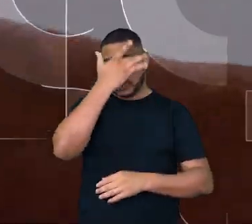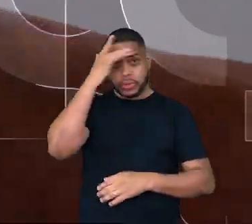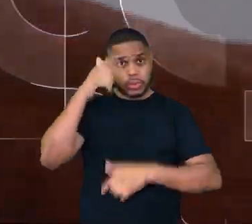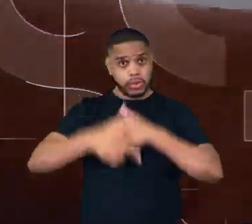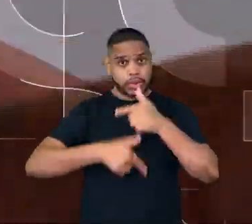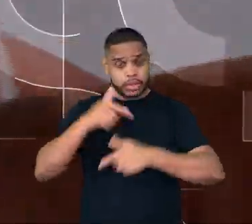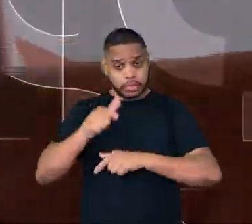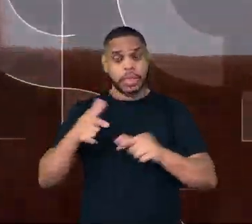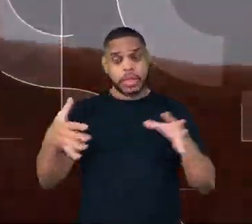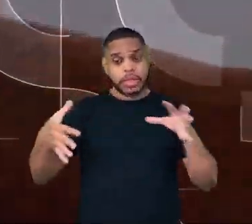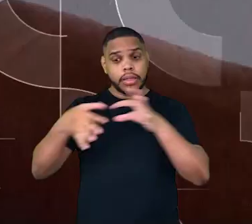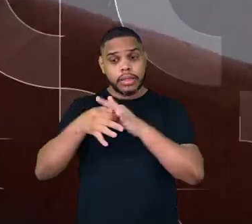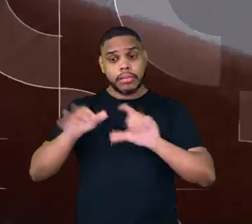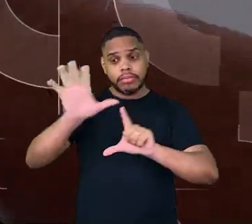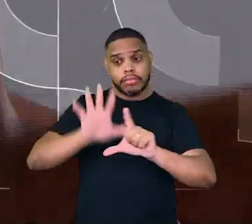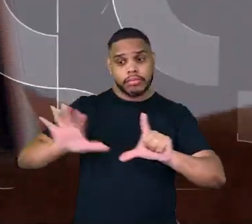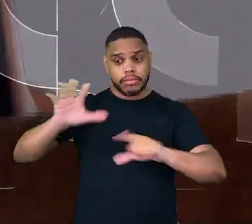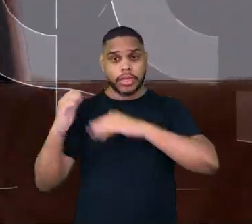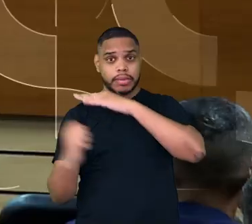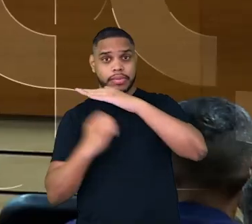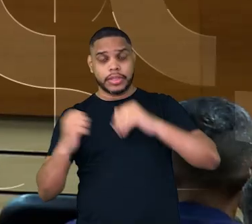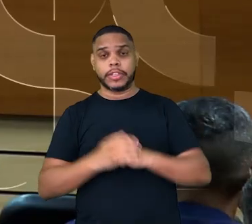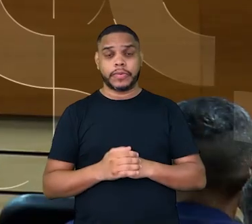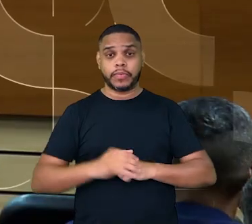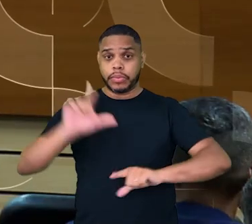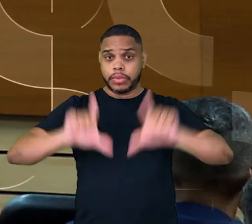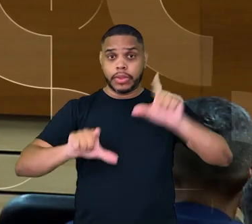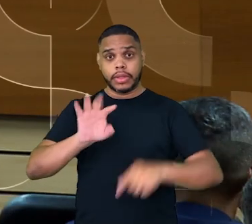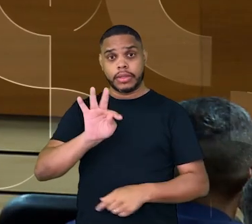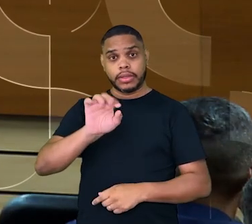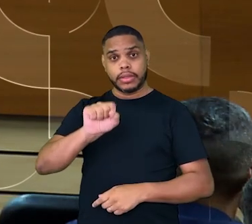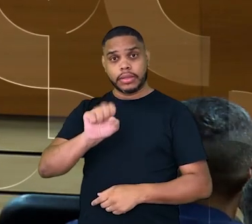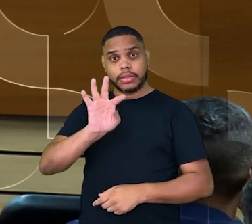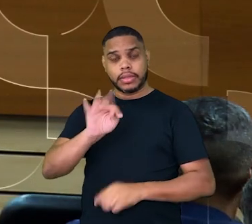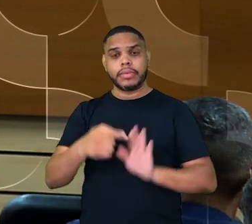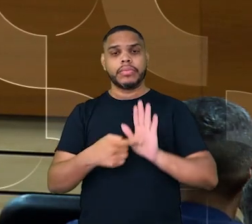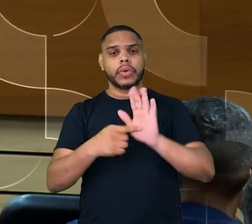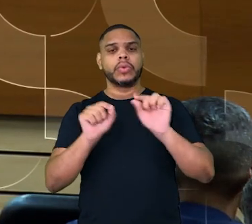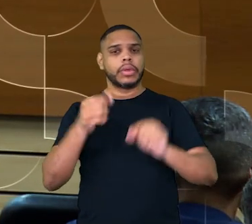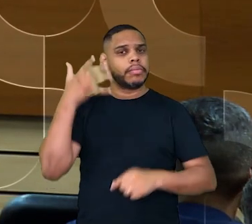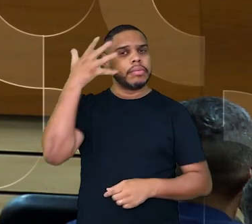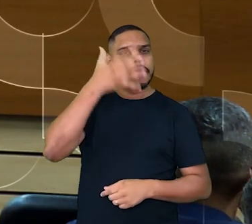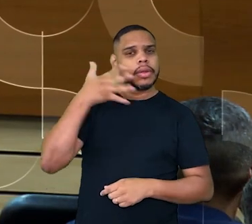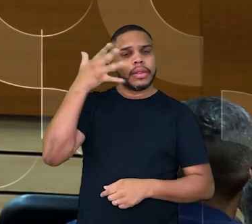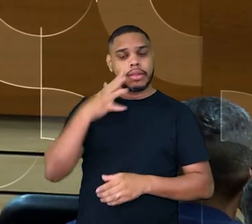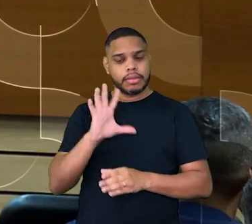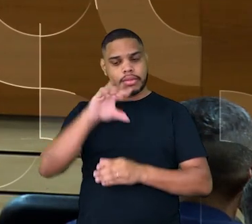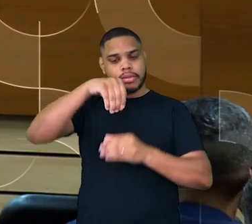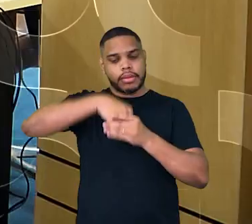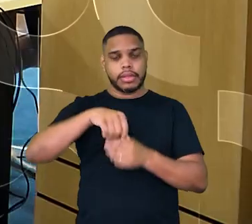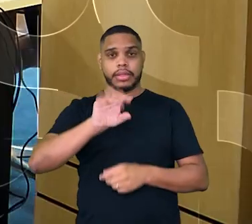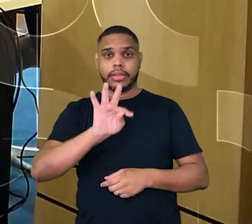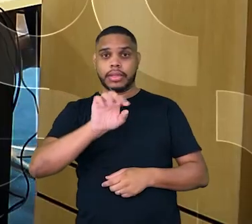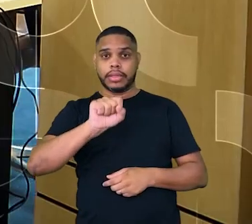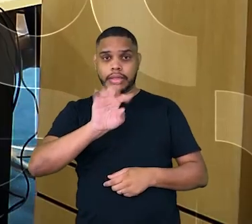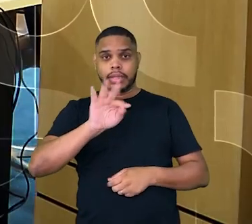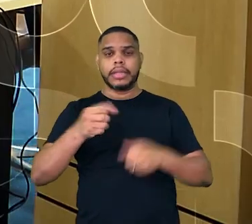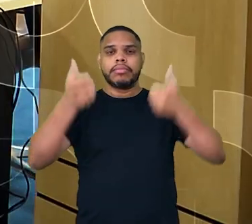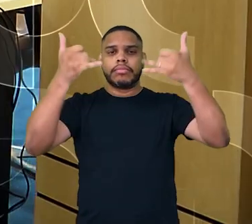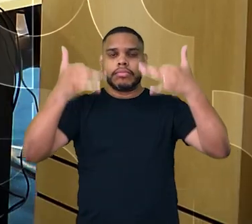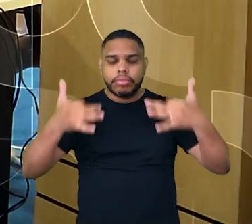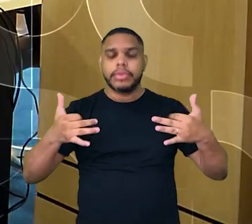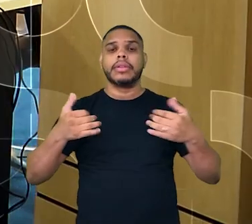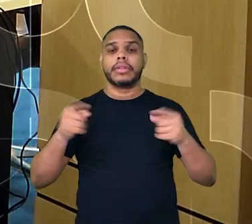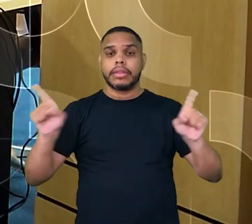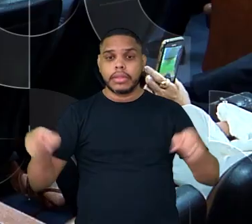entregadores vinculados a plataformas digitais. O Revista TST mostra como foi o seminário realizado no TST sobre os desafios